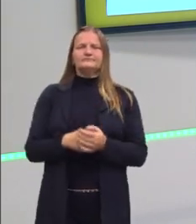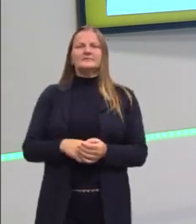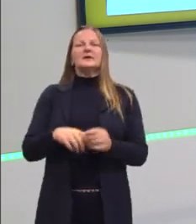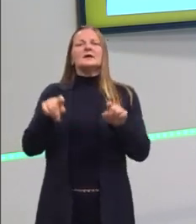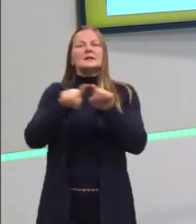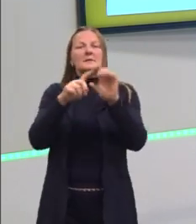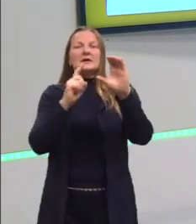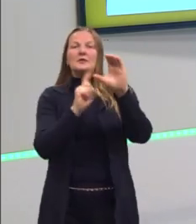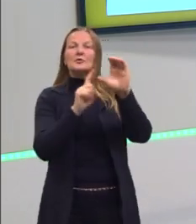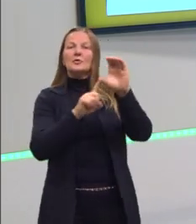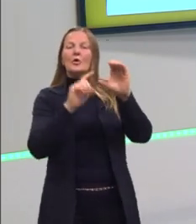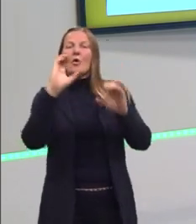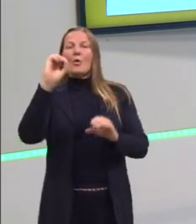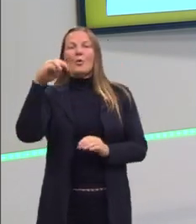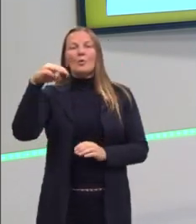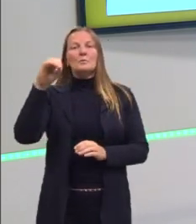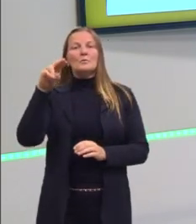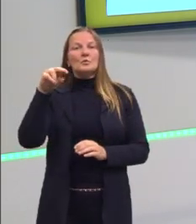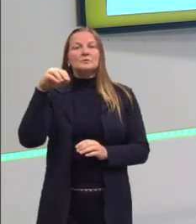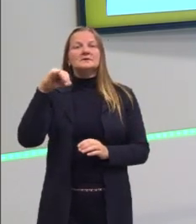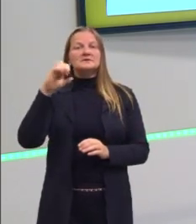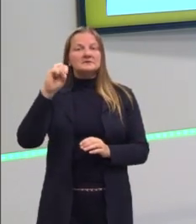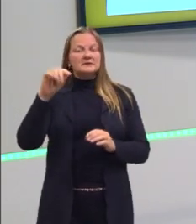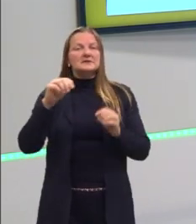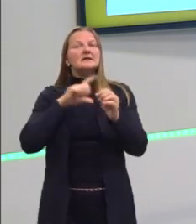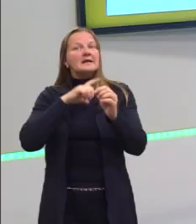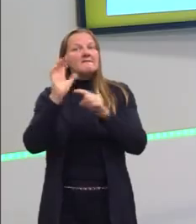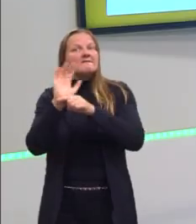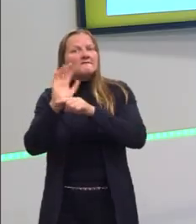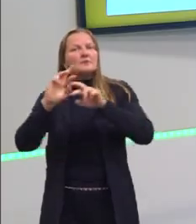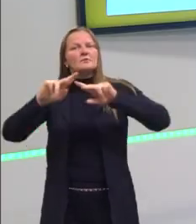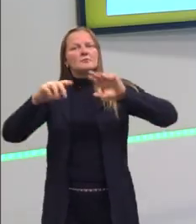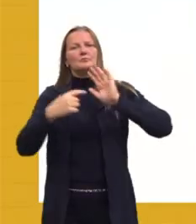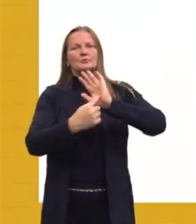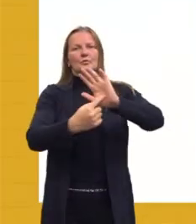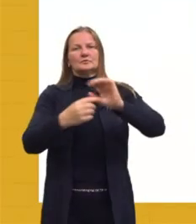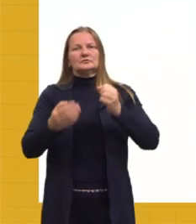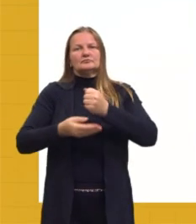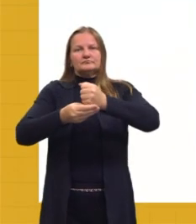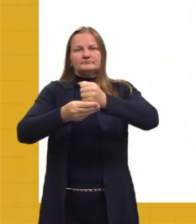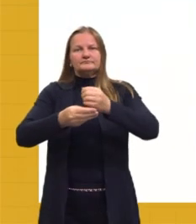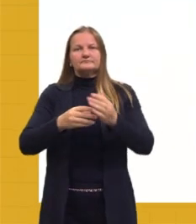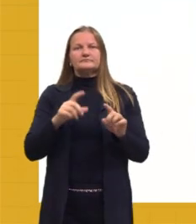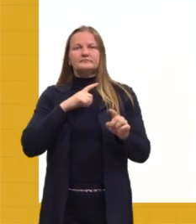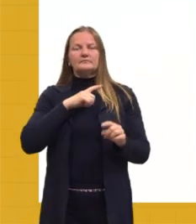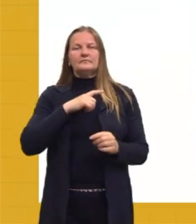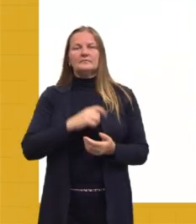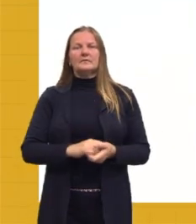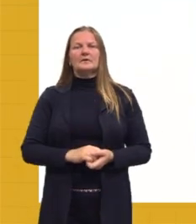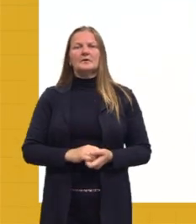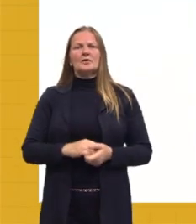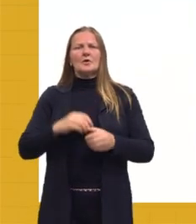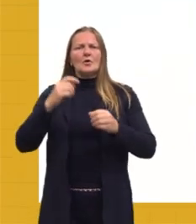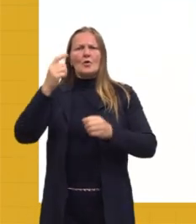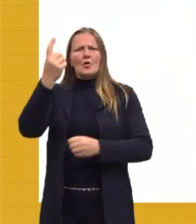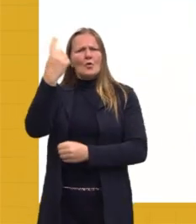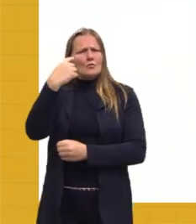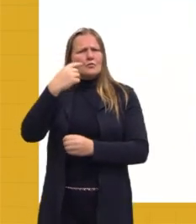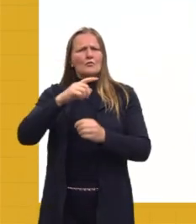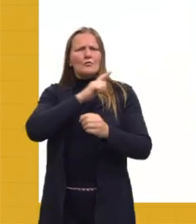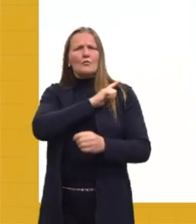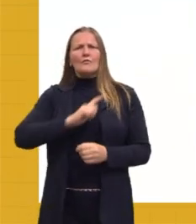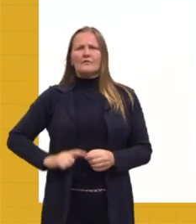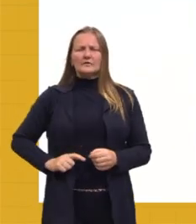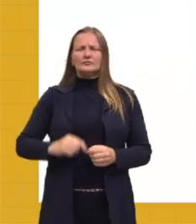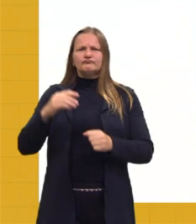gurizada isso é interessante a gente tem que ver isso tem até filmes que mostram isso né mas o dando é governos autoritários vai chegar no